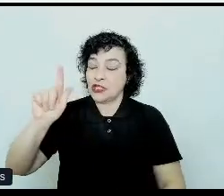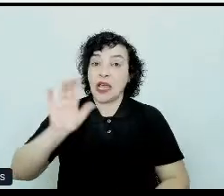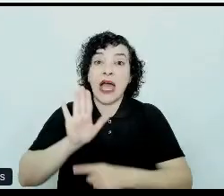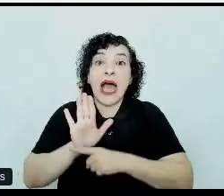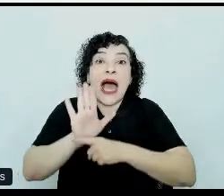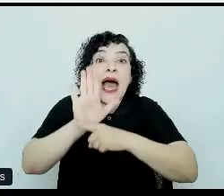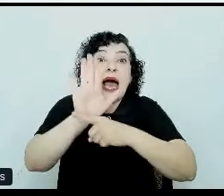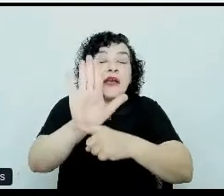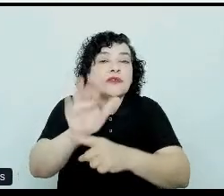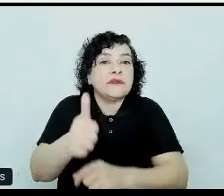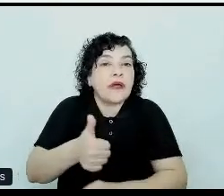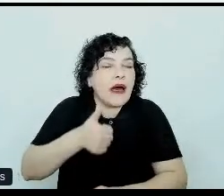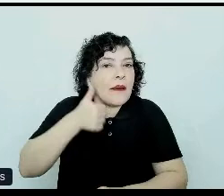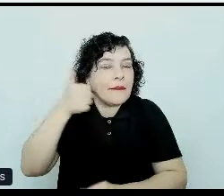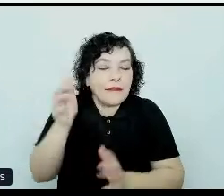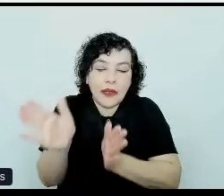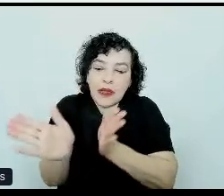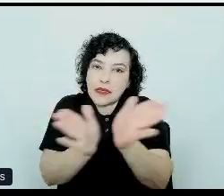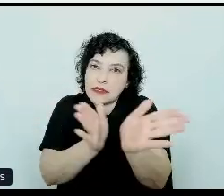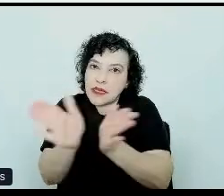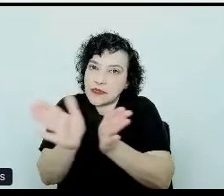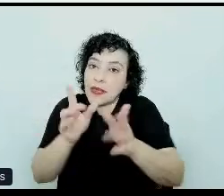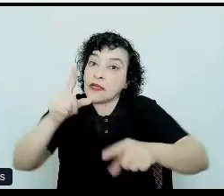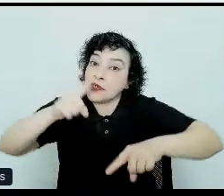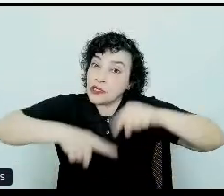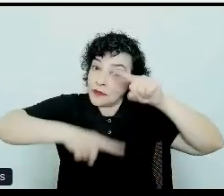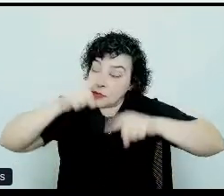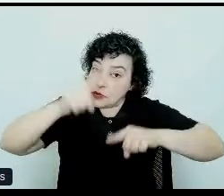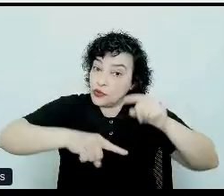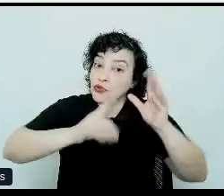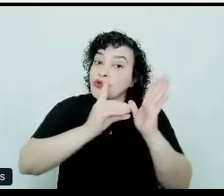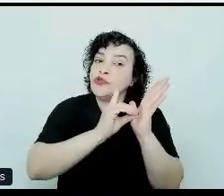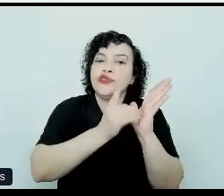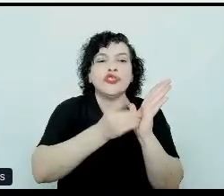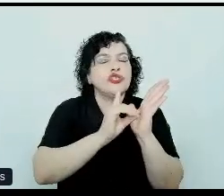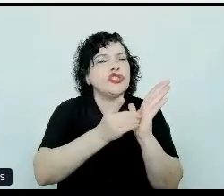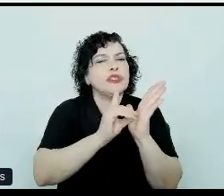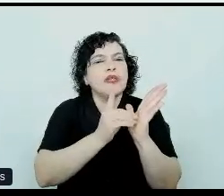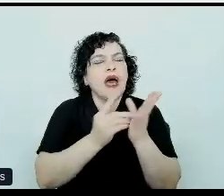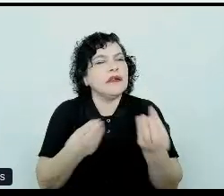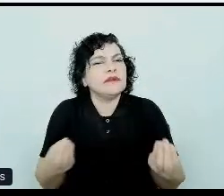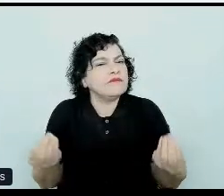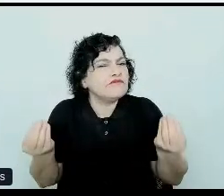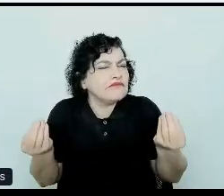de produtos digitais, né. E aí como que funciona isso, né?